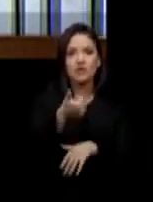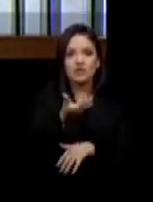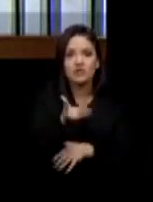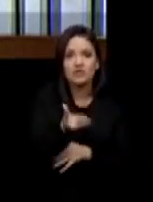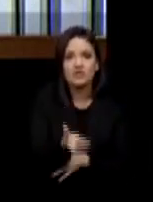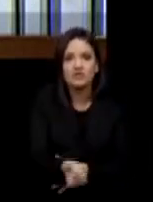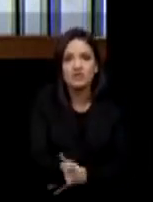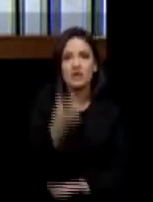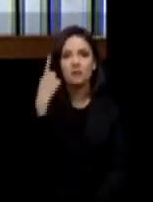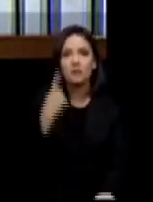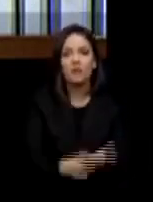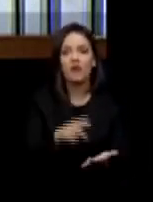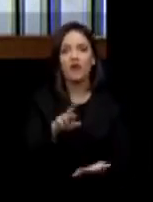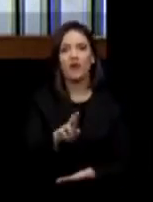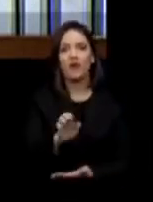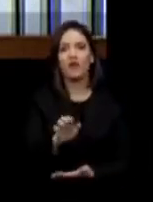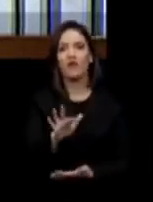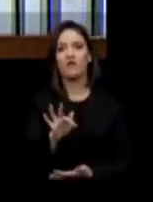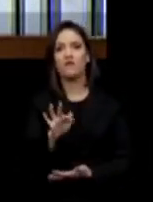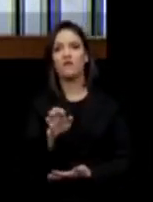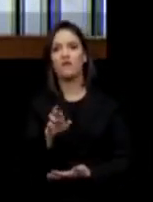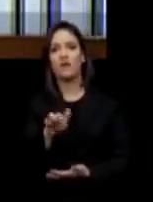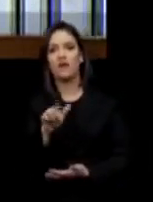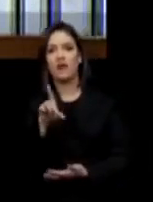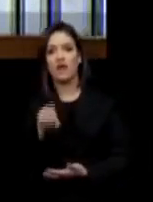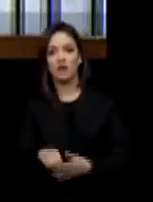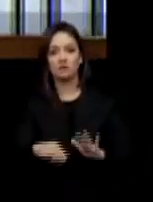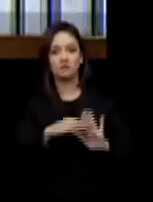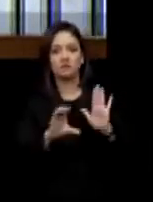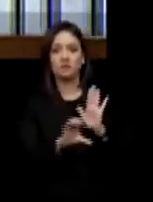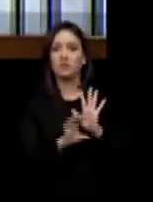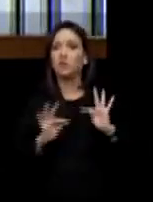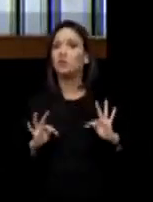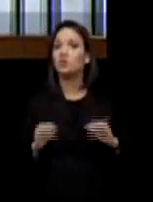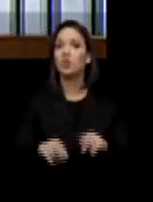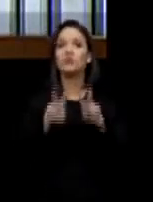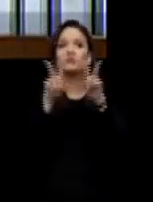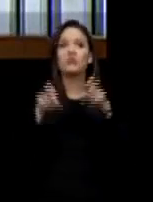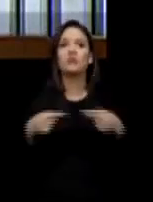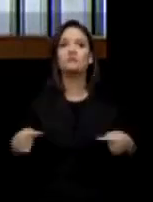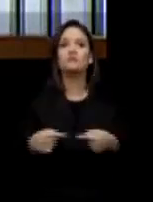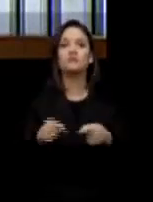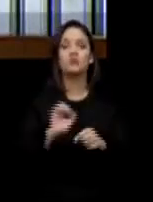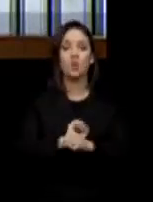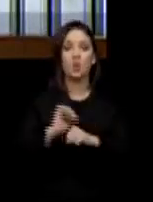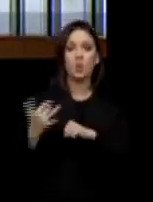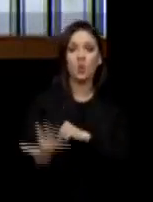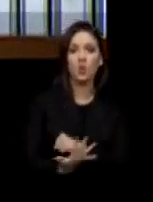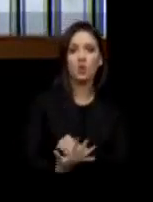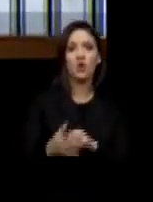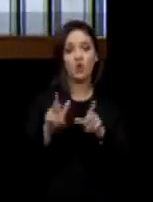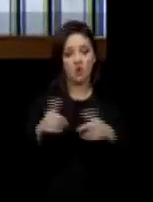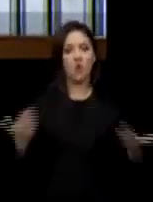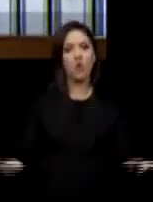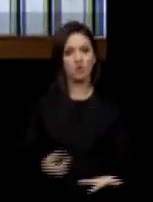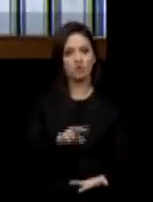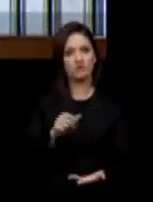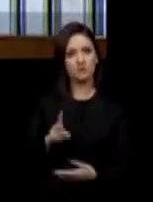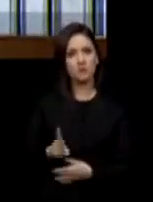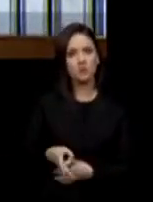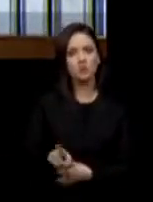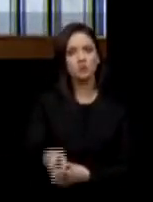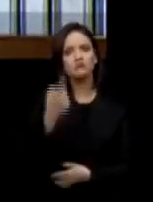referendos em medidas cautelares, todas elas relacionadas à pandemia, assim como hoje continuaremos